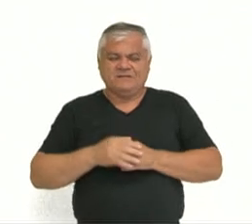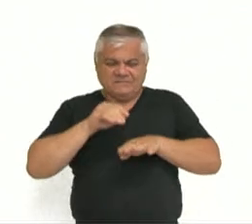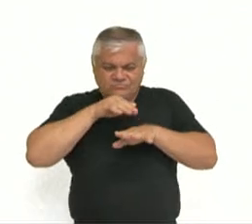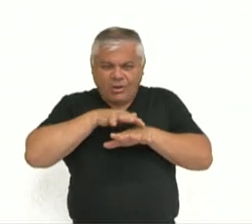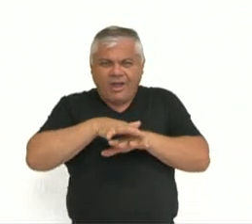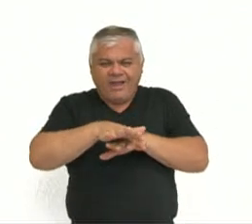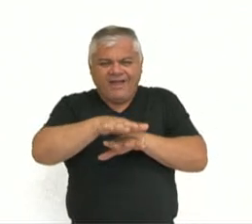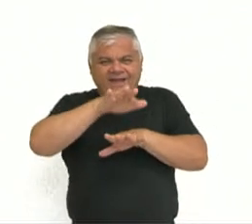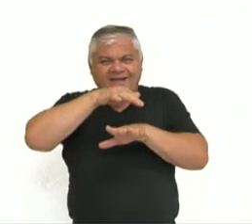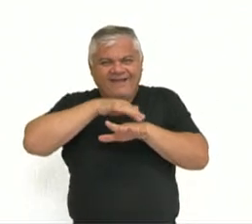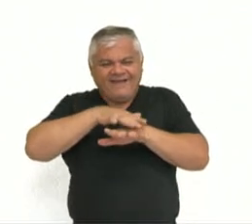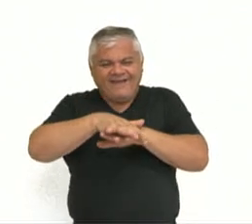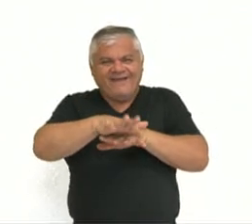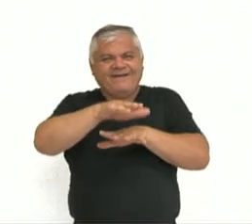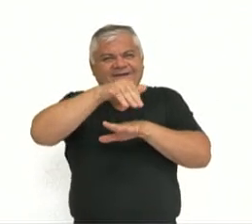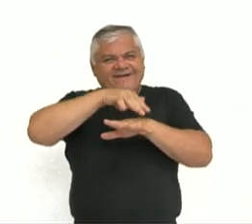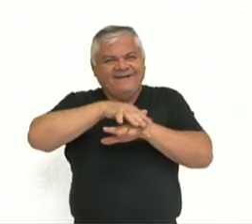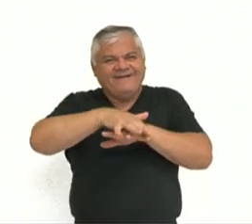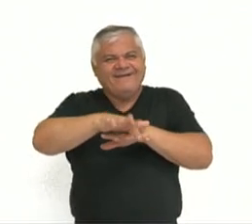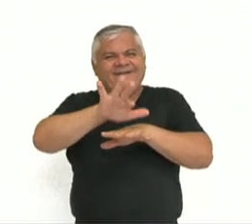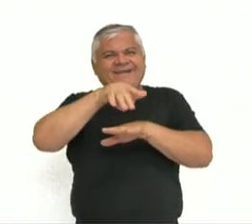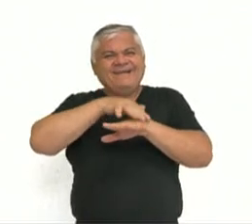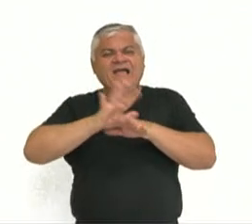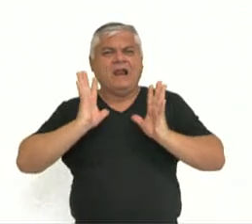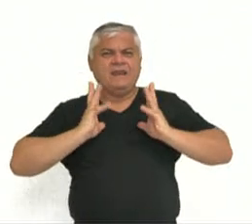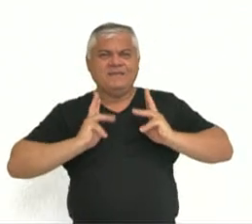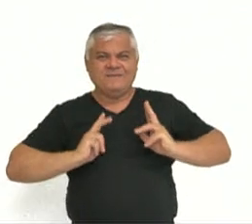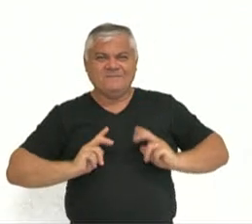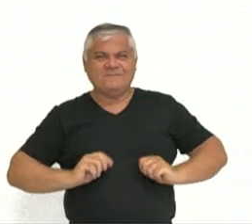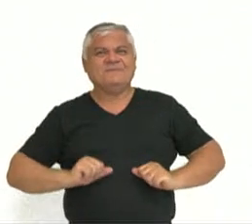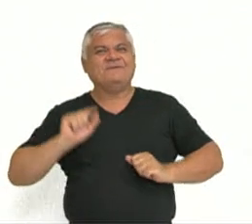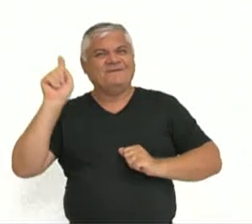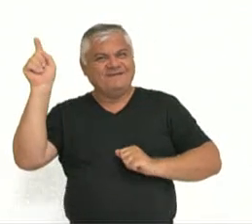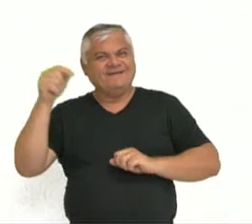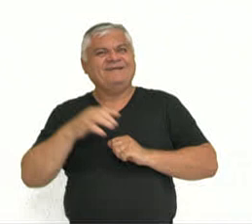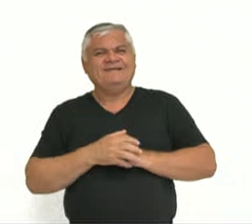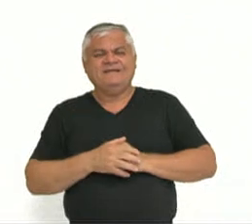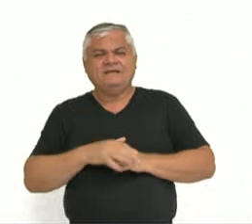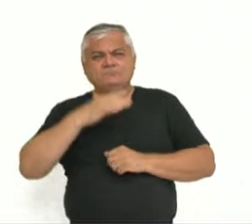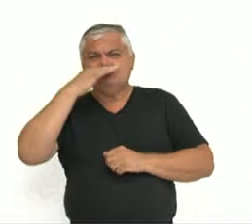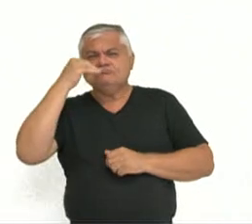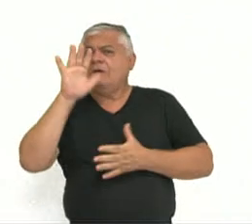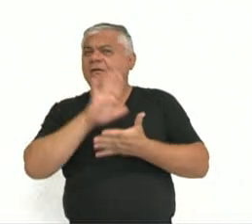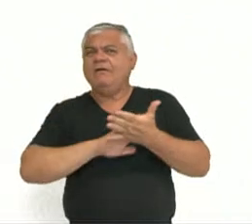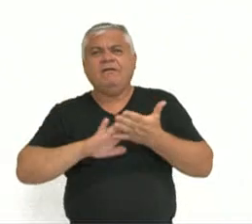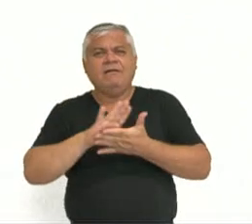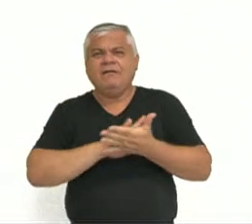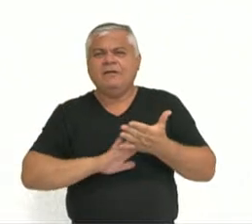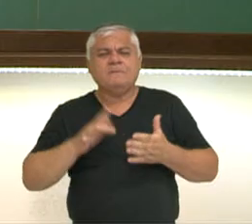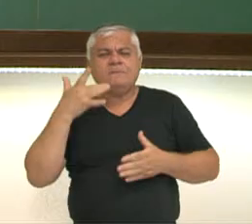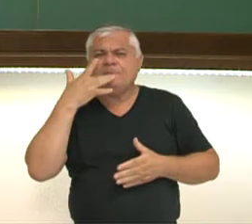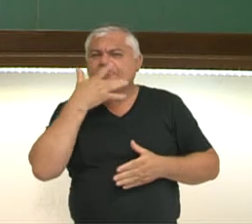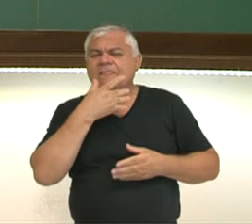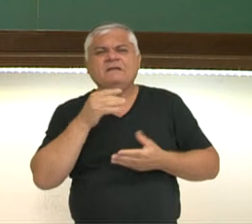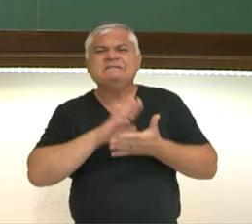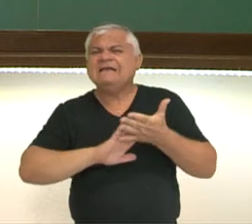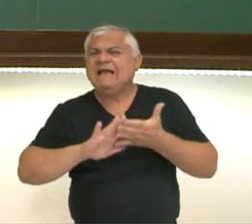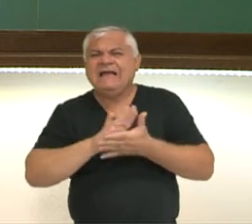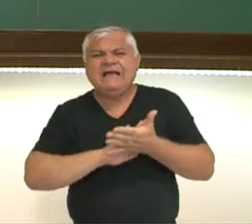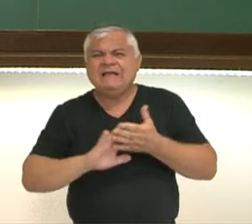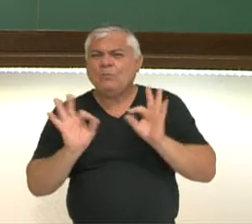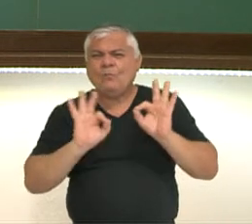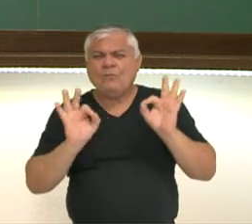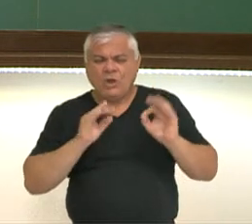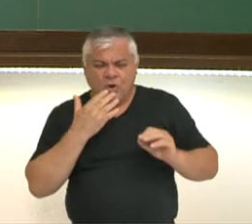essa água me parece uma água límpida né porque ela não tem que talvez não tenha cheiro sabor ou cor